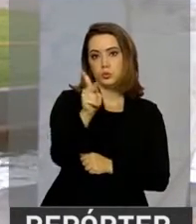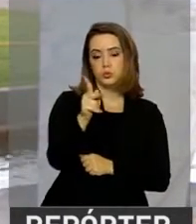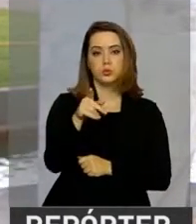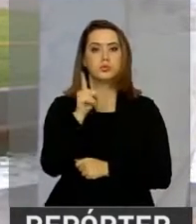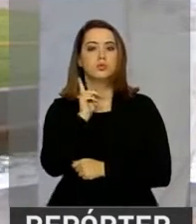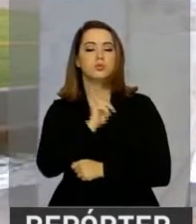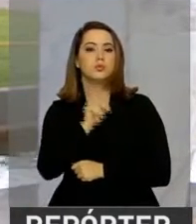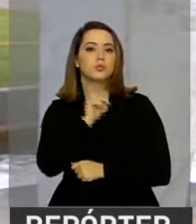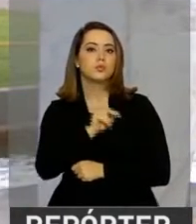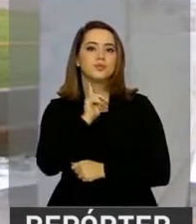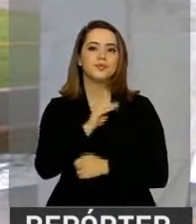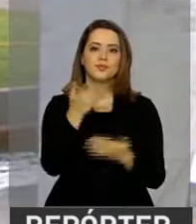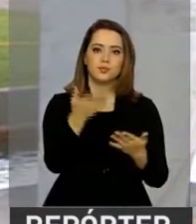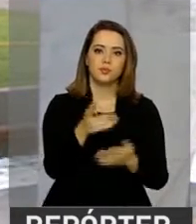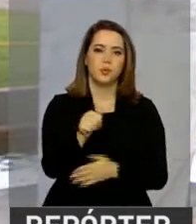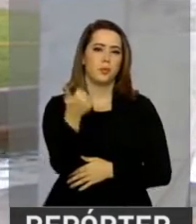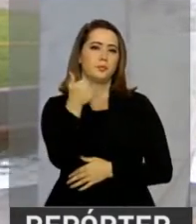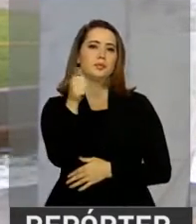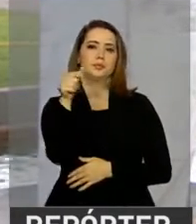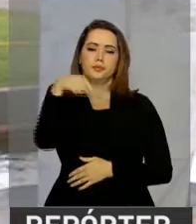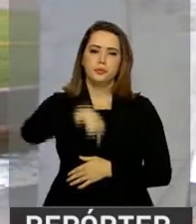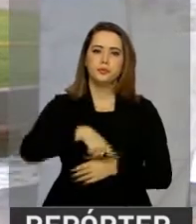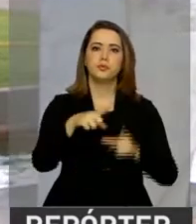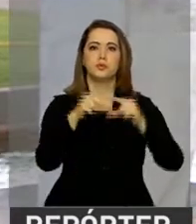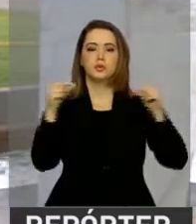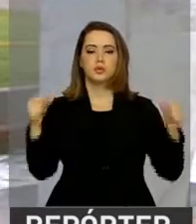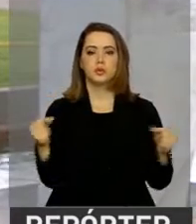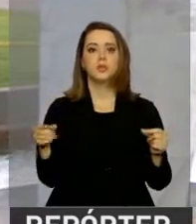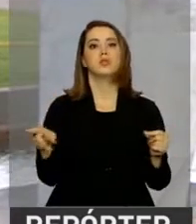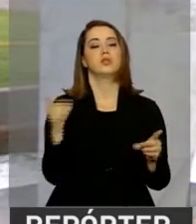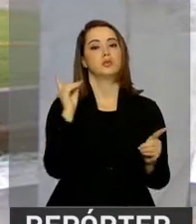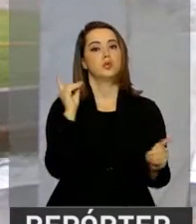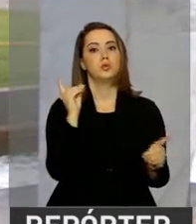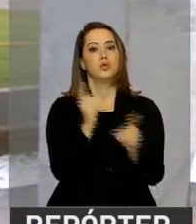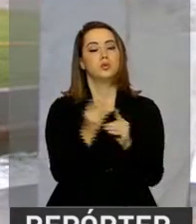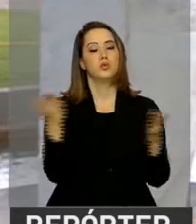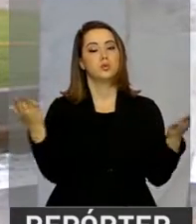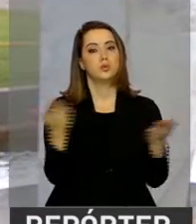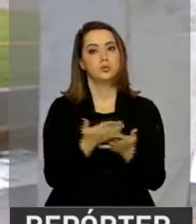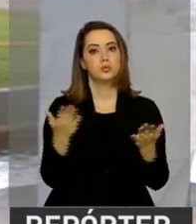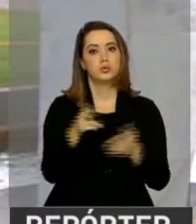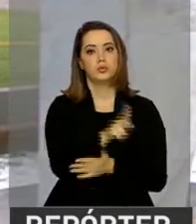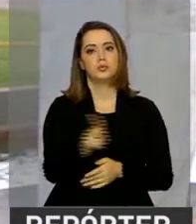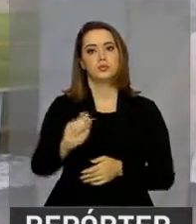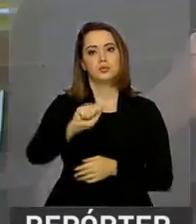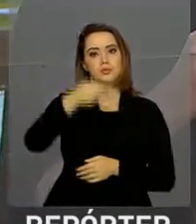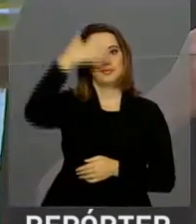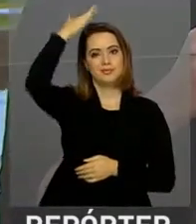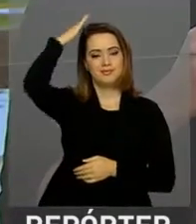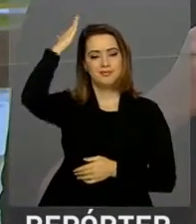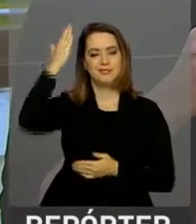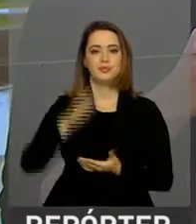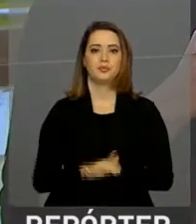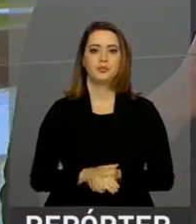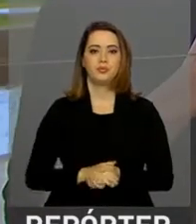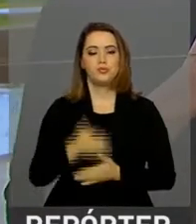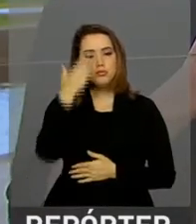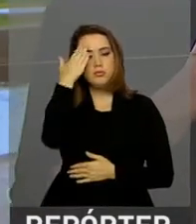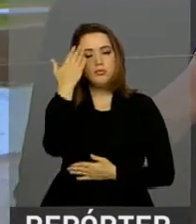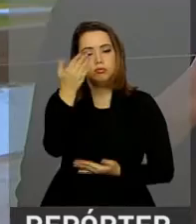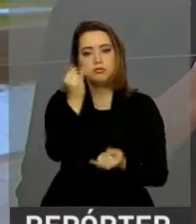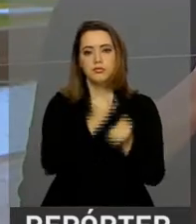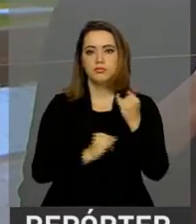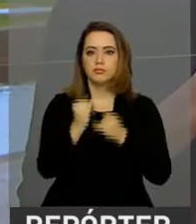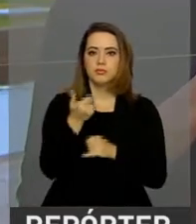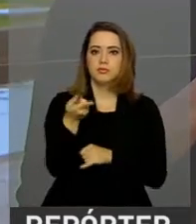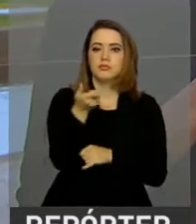e vai ser recebido hoje pelo presidente em exercício Michel Temer às 14h30. Renata? Obrigada, Paola, pelas suas informações.